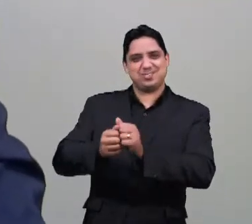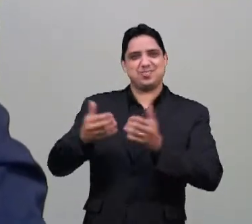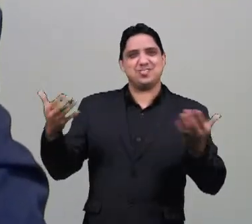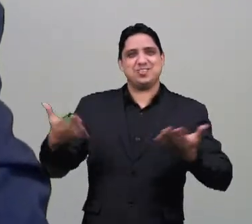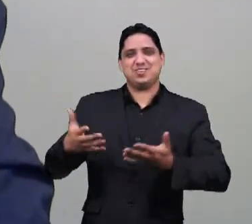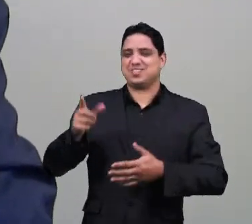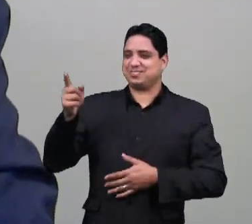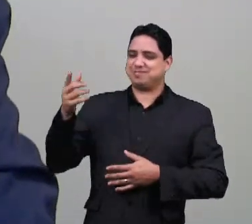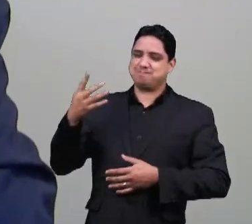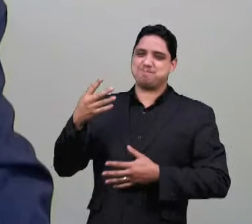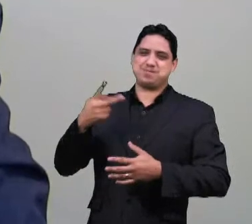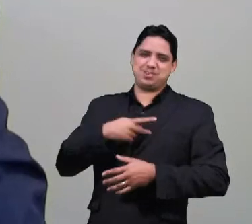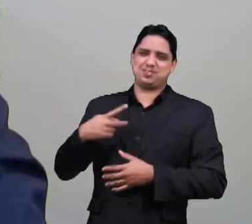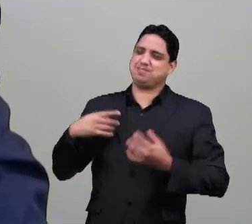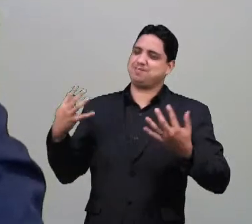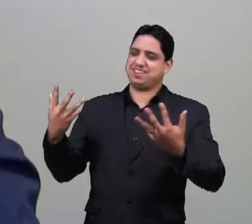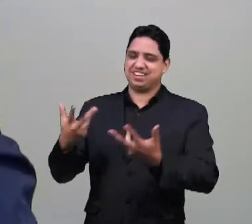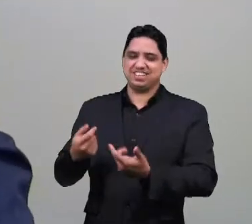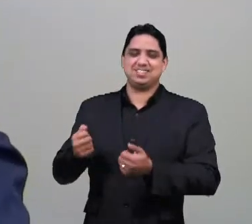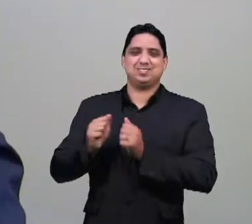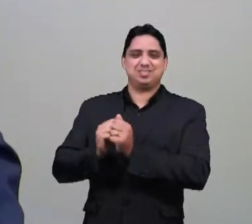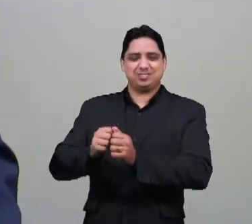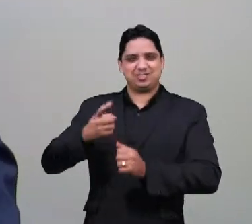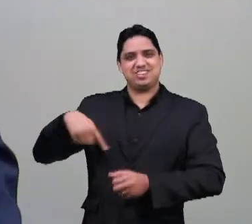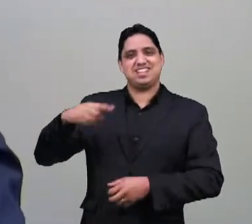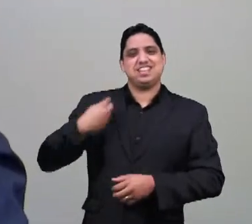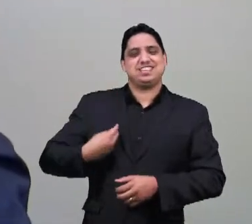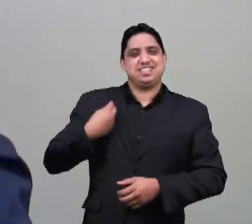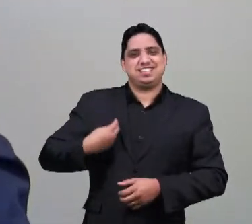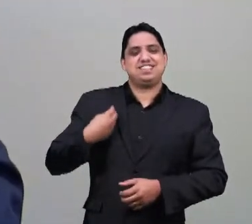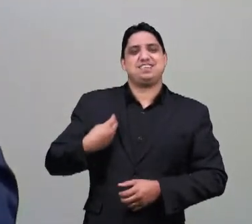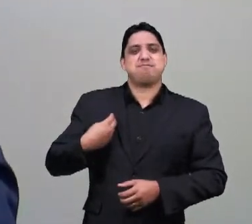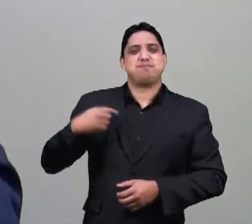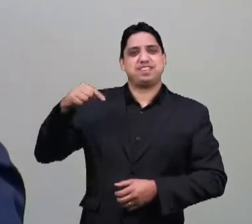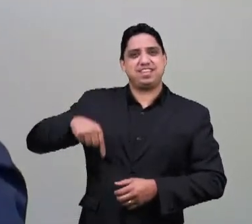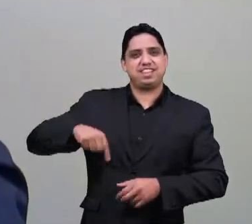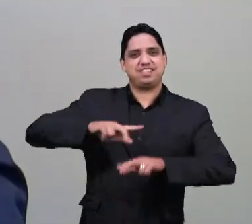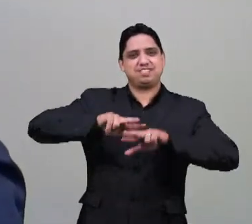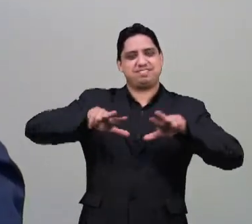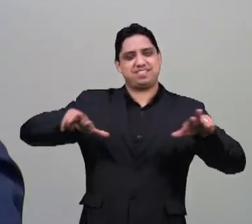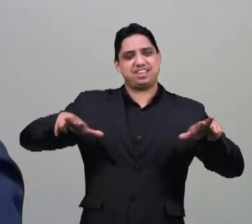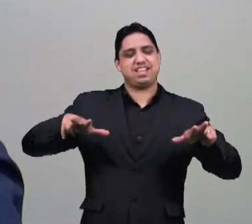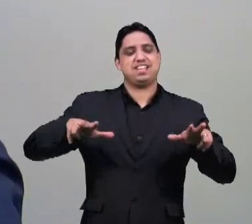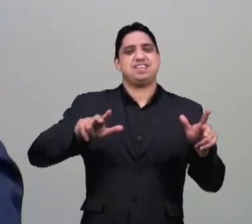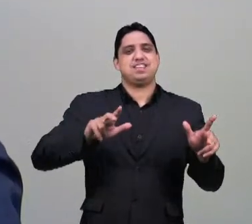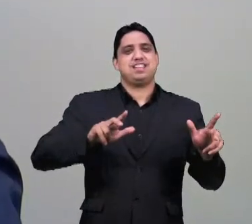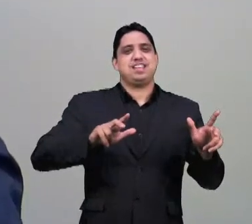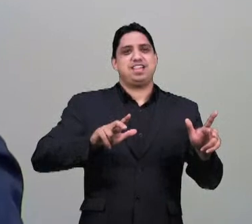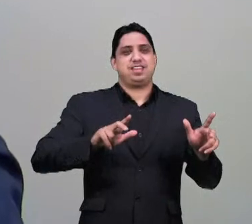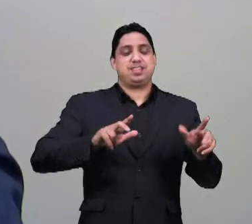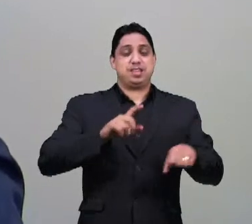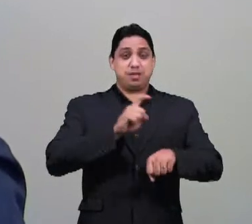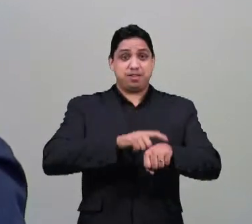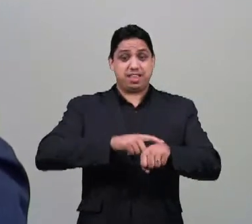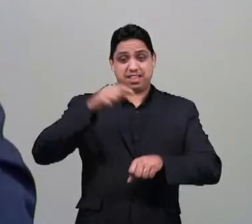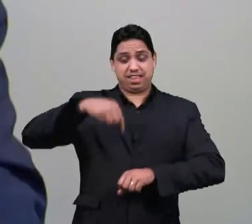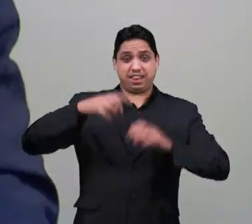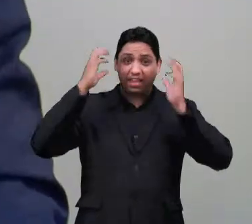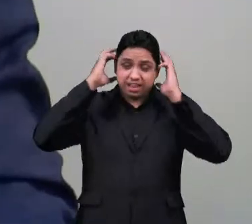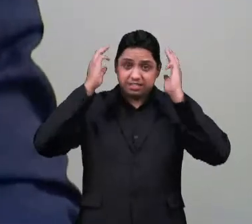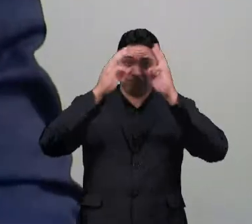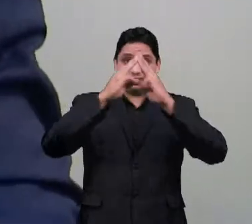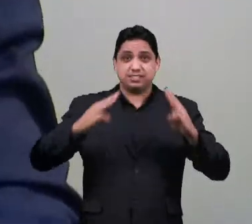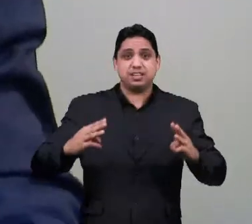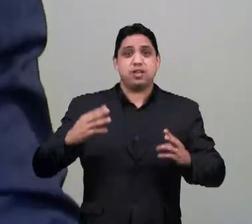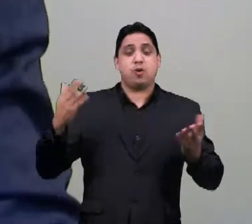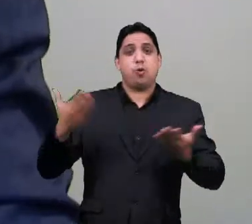figura maravilhosa que está sempre com a gente, participa diversas programações aqui da Rádio Manaim também, e que está conosco hoje